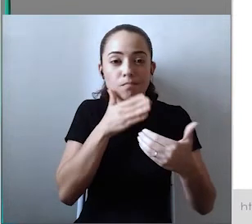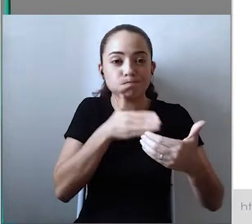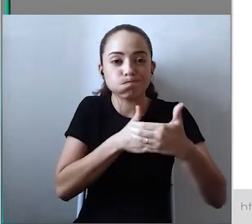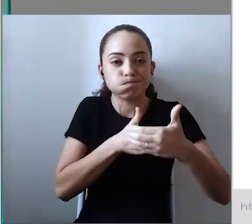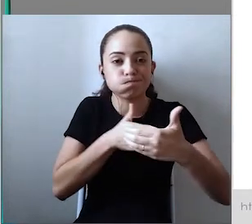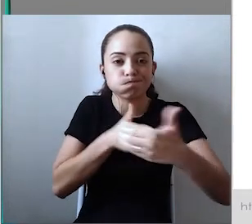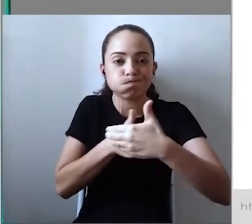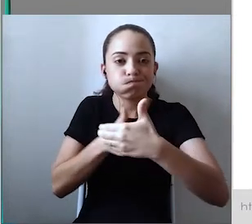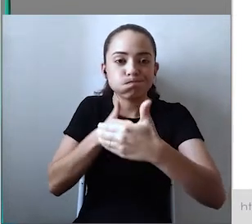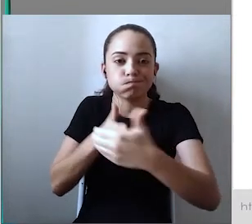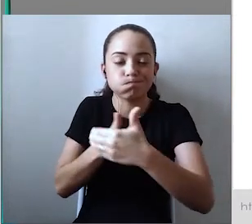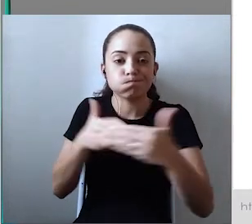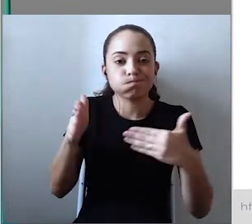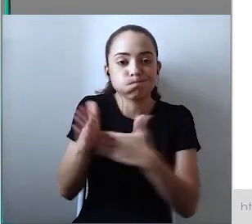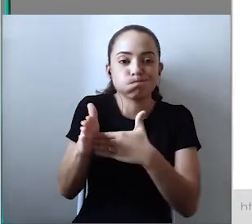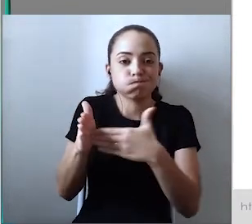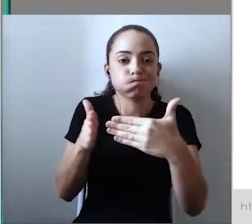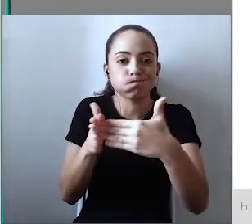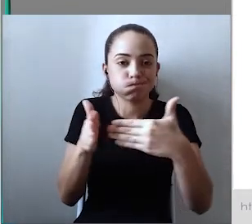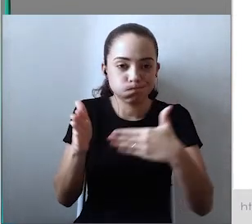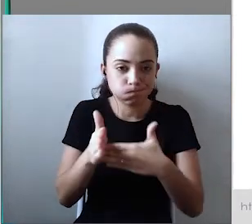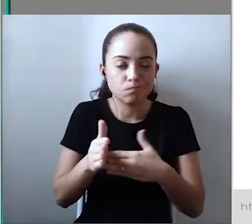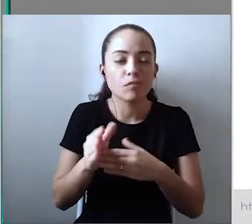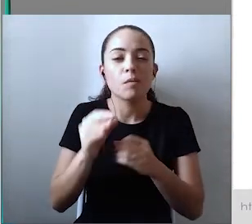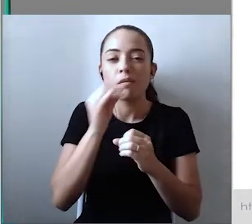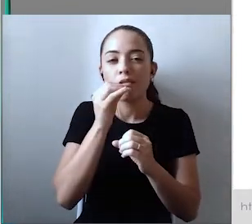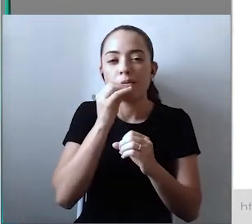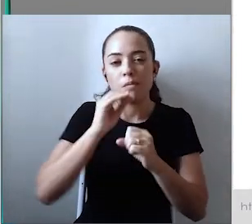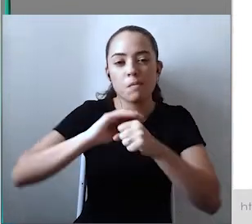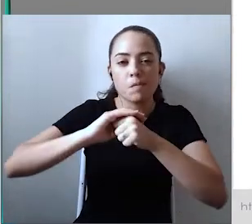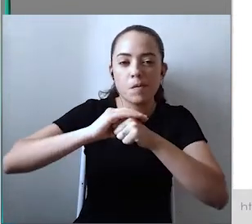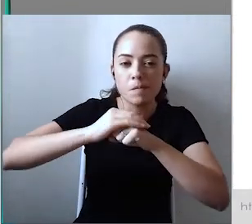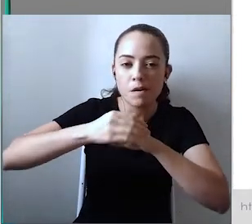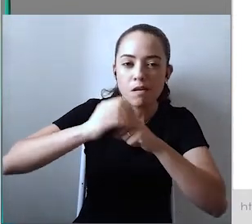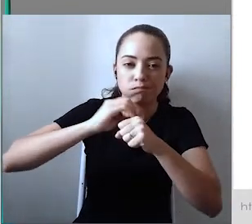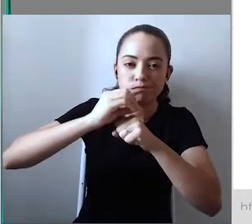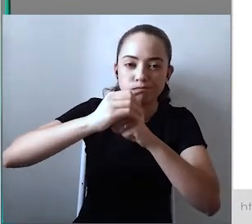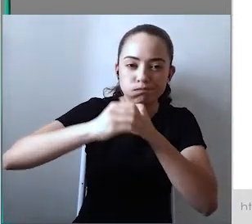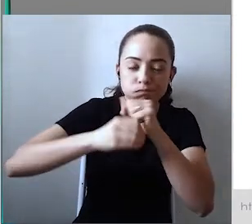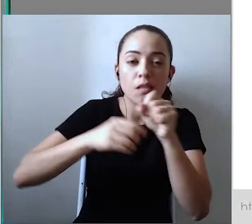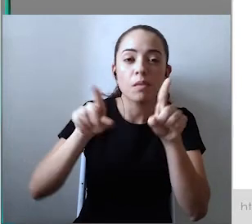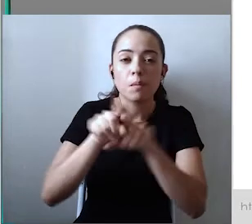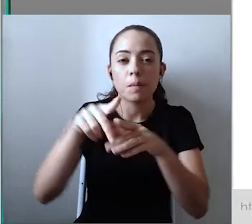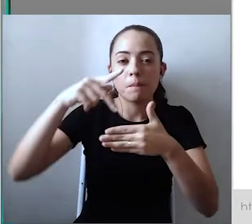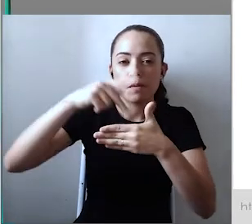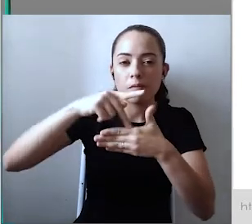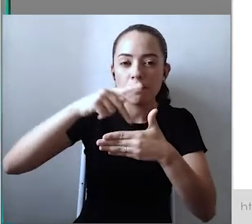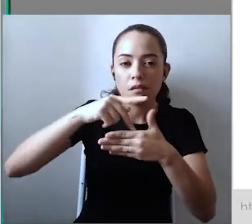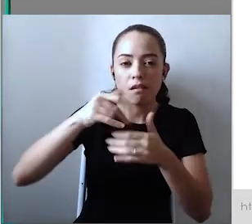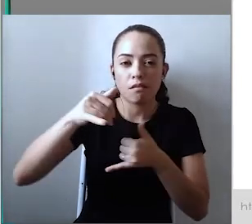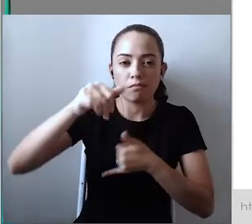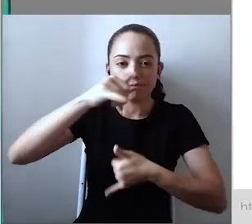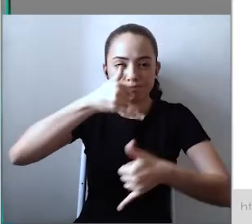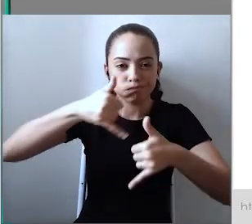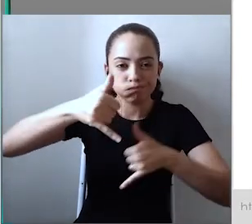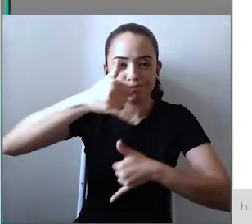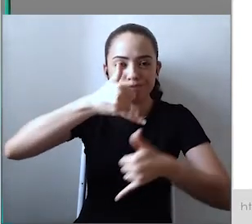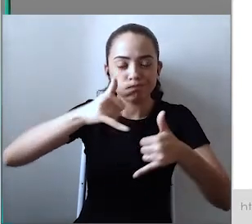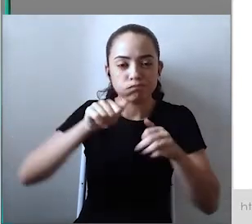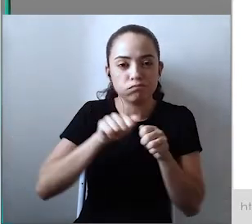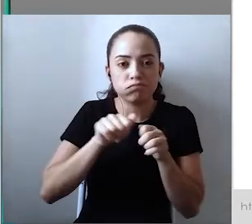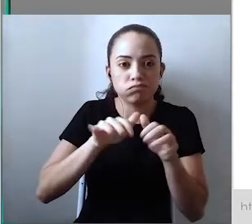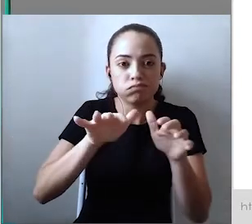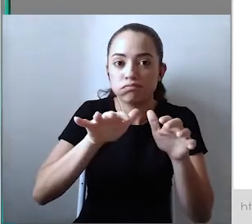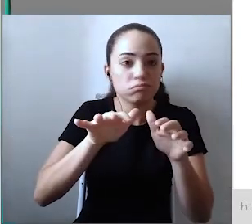que previne a difusão lateral de moléculas de membrana, proteínas e lipídios. É uma barreira